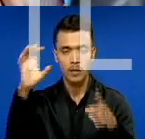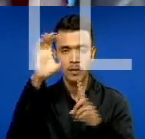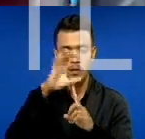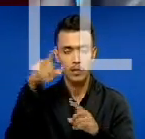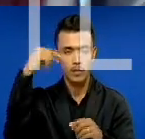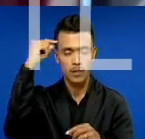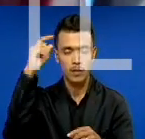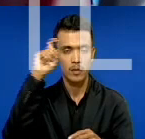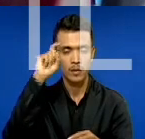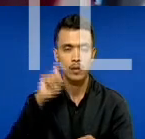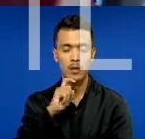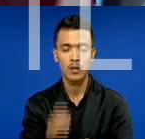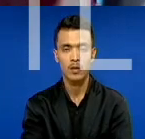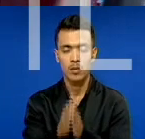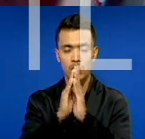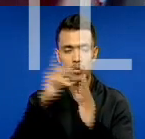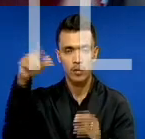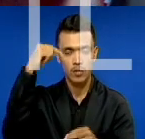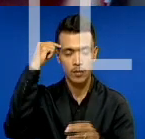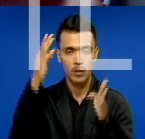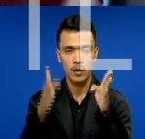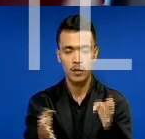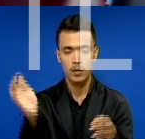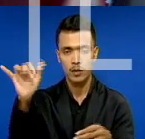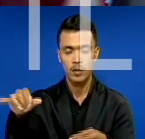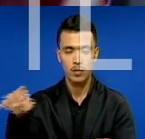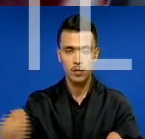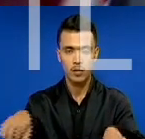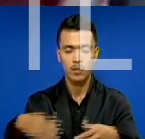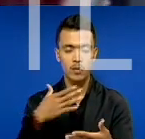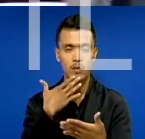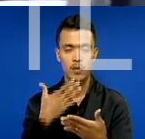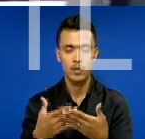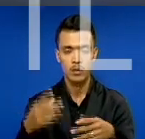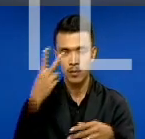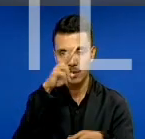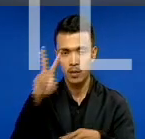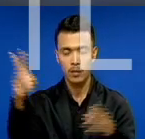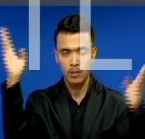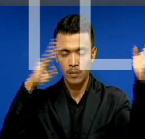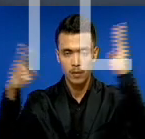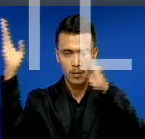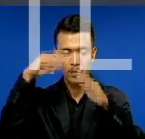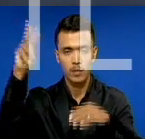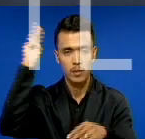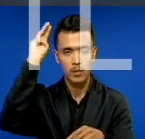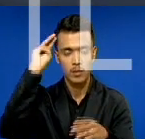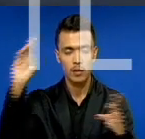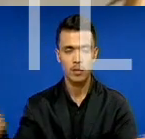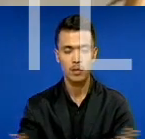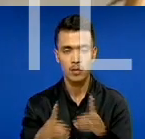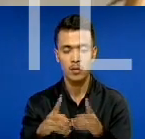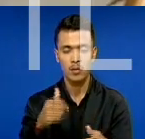sanana Guzmão, russo para governante Sira, atua cá serviço, onde identifica problema na cada ministério enfrenta. Tuir sanana